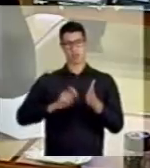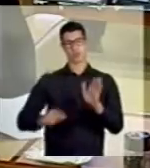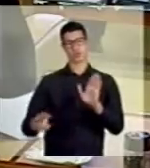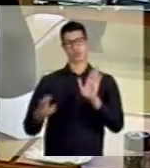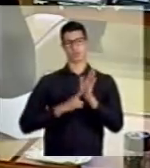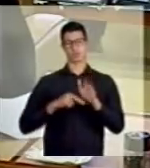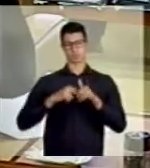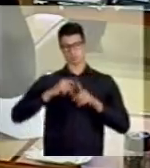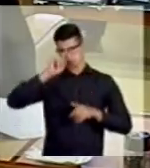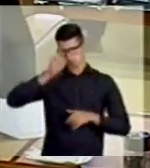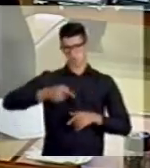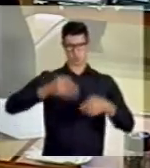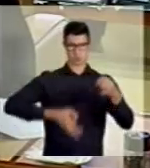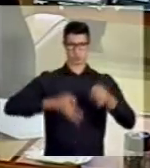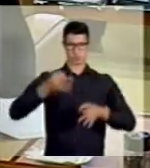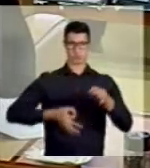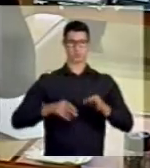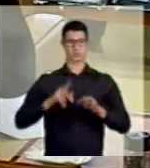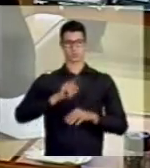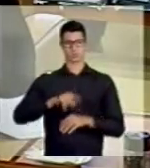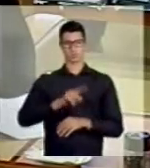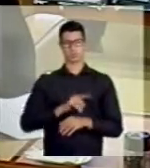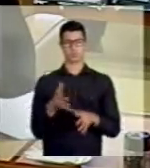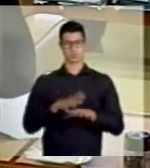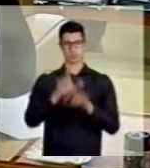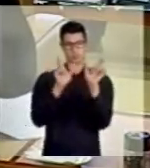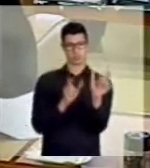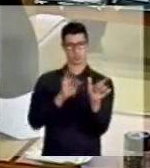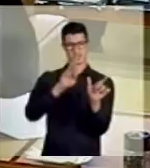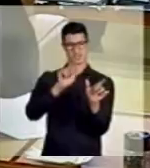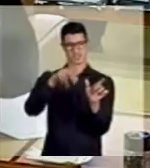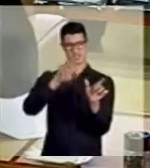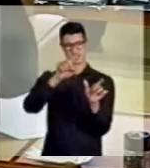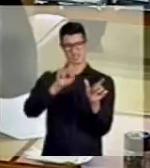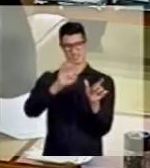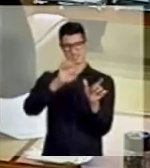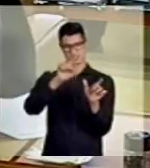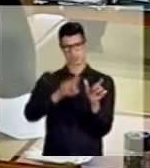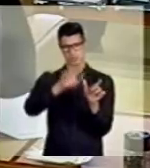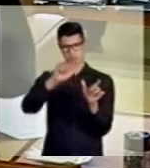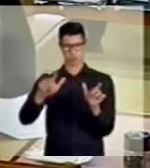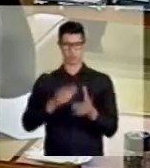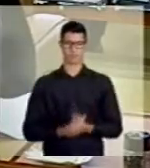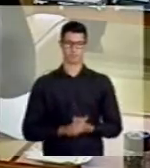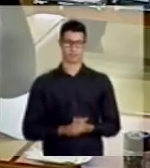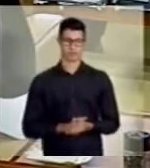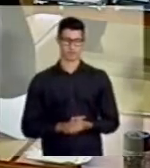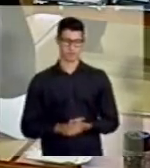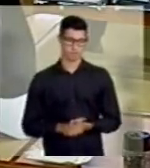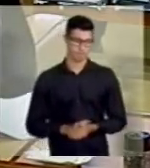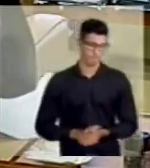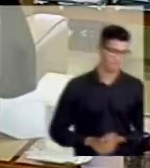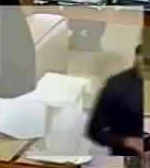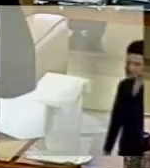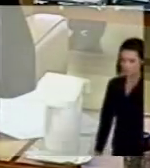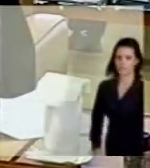por determinação judicial, vedada a inclusão do termo transexual. Nas certidões de registro,